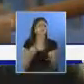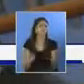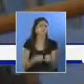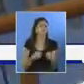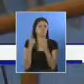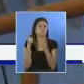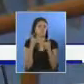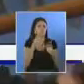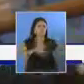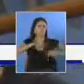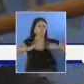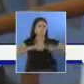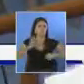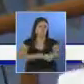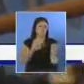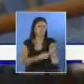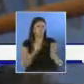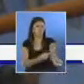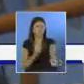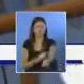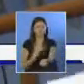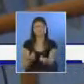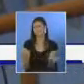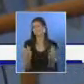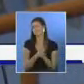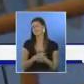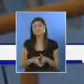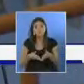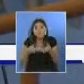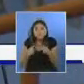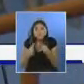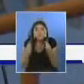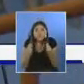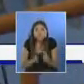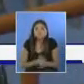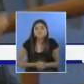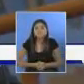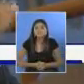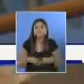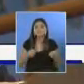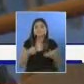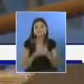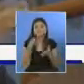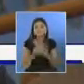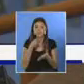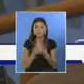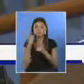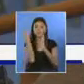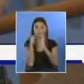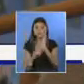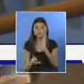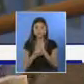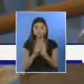chula, violenta, raivosa, míope? Para que isso? Então, defende o